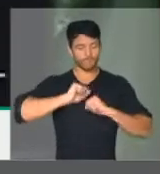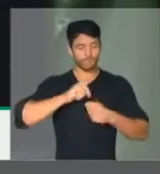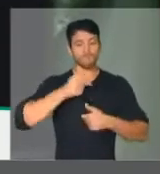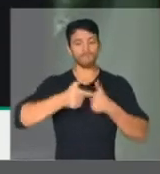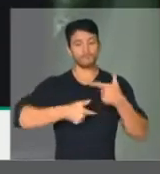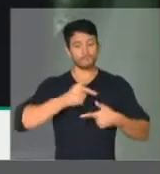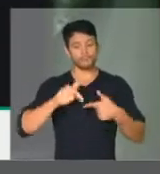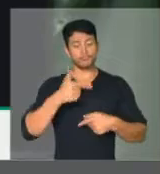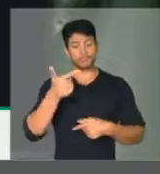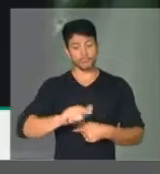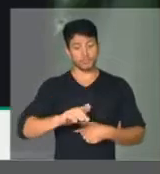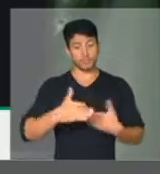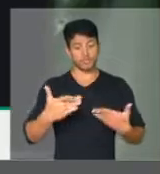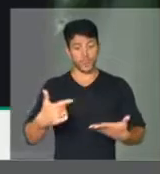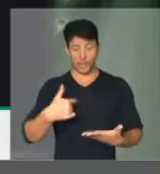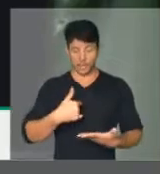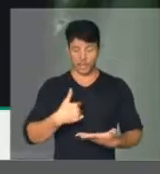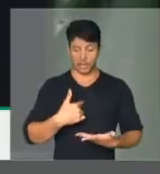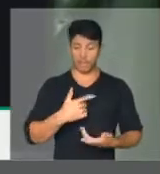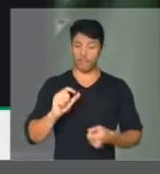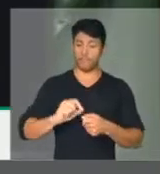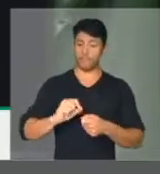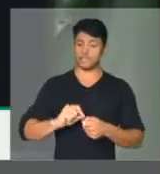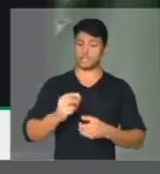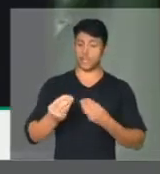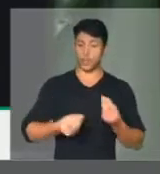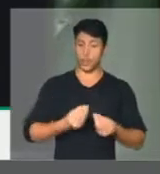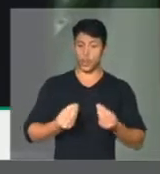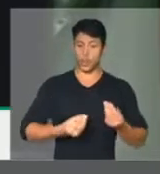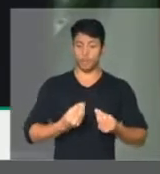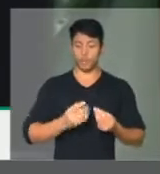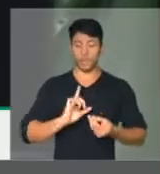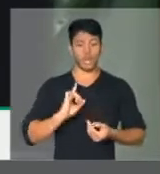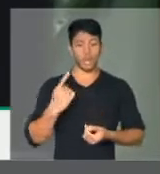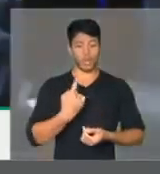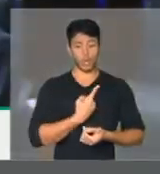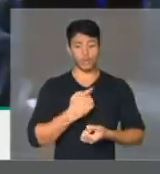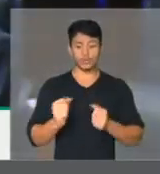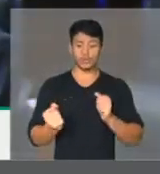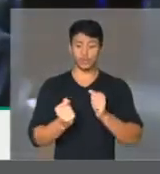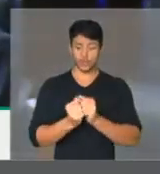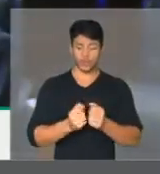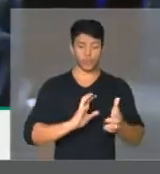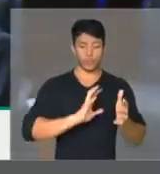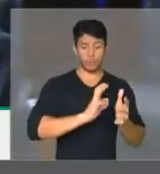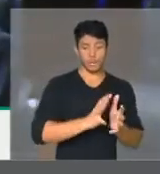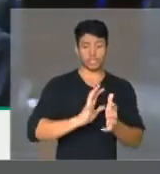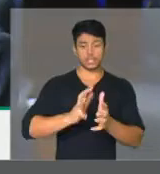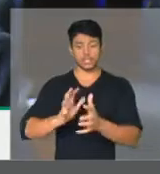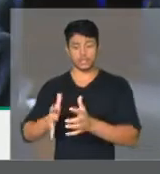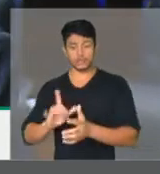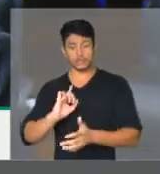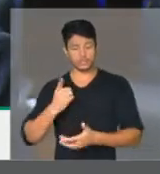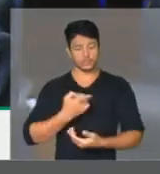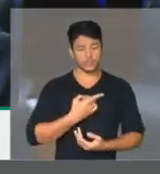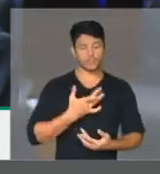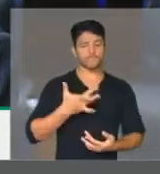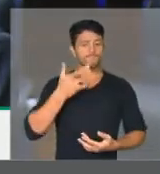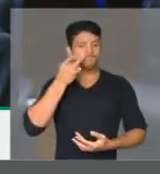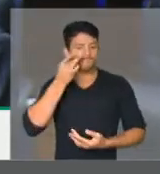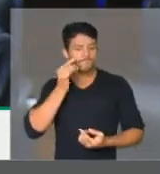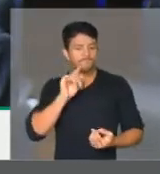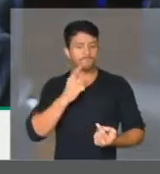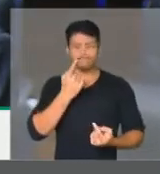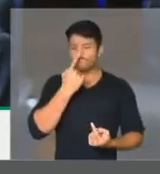faremos isso, como disse Vossa Excelência, deputado Afonso Mota, junto com os partidos com os quais temos afinidades históricas,